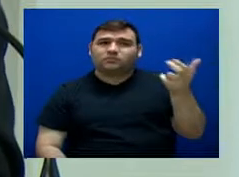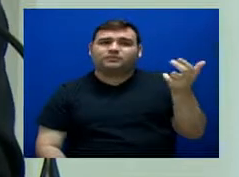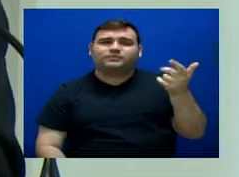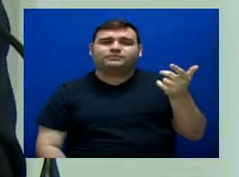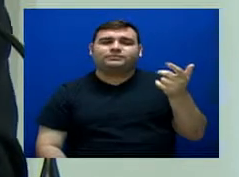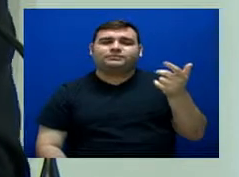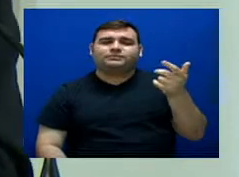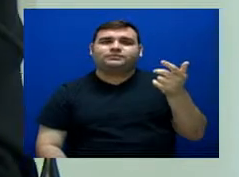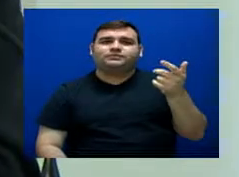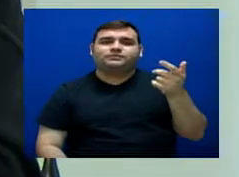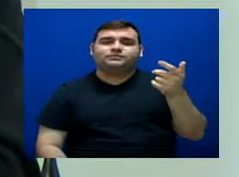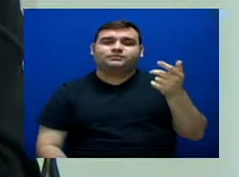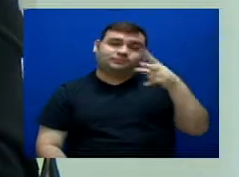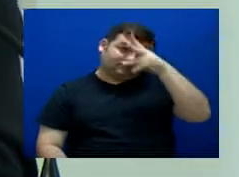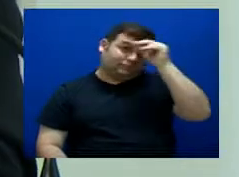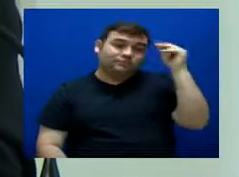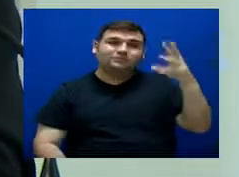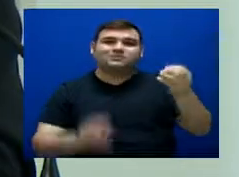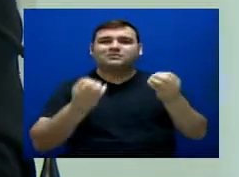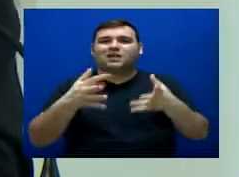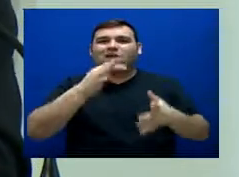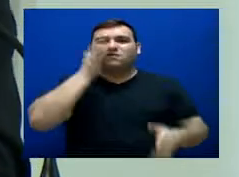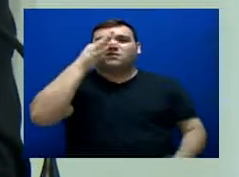E aí ele vem, senhor presidente, entregar uma rosa, tudo que ele fez.